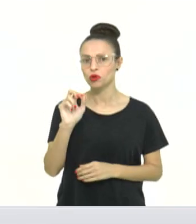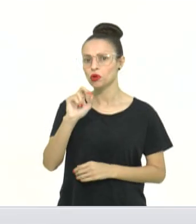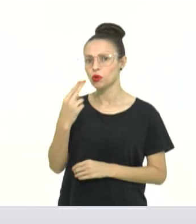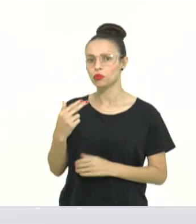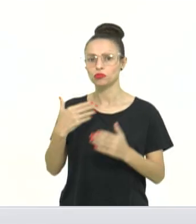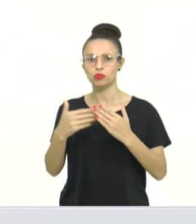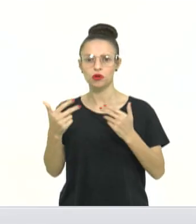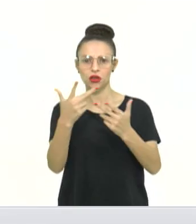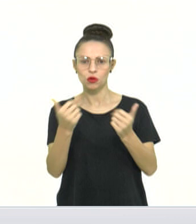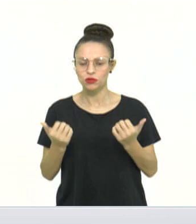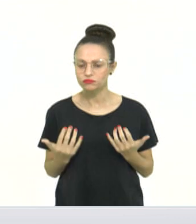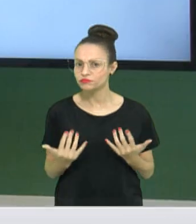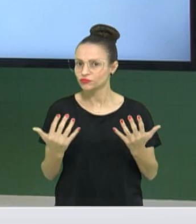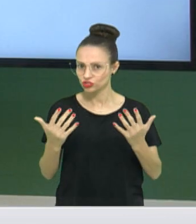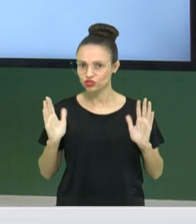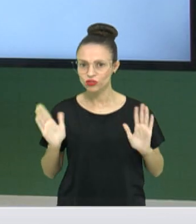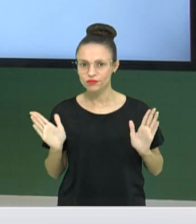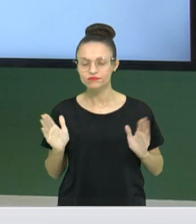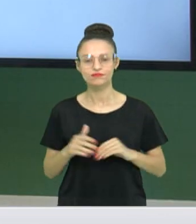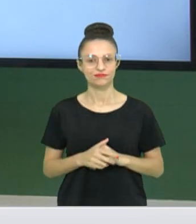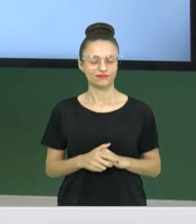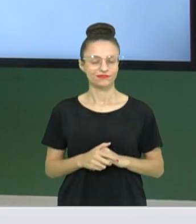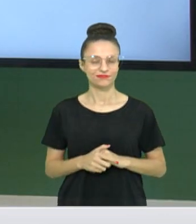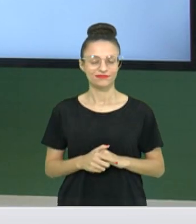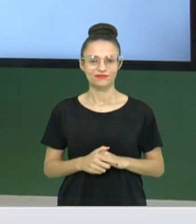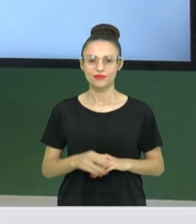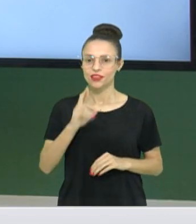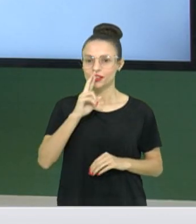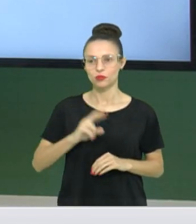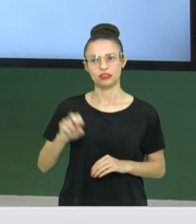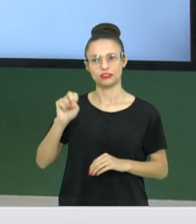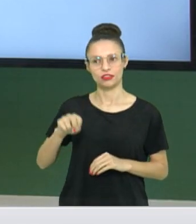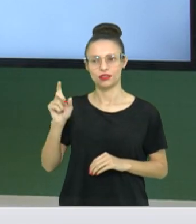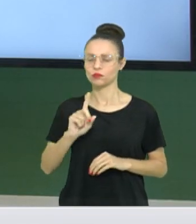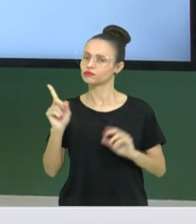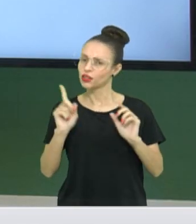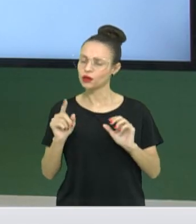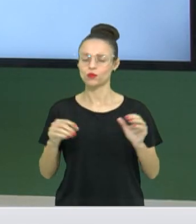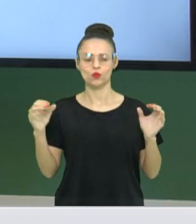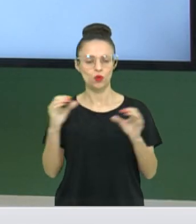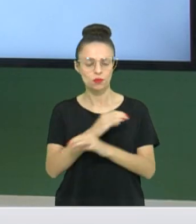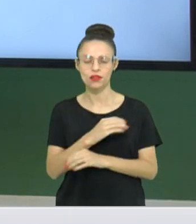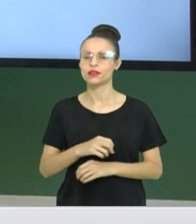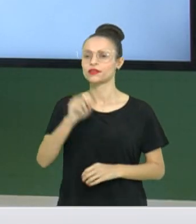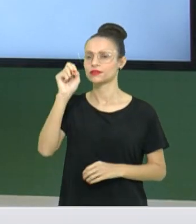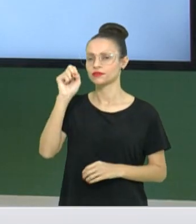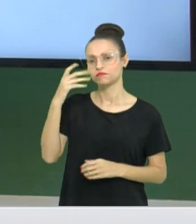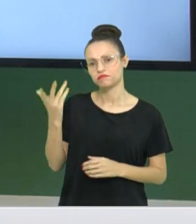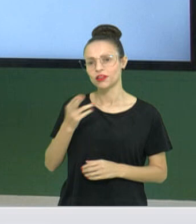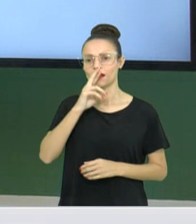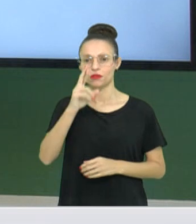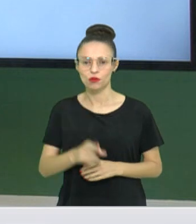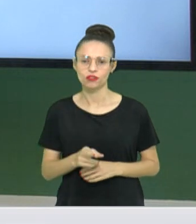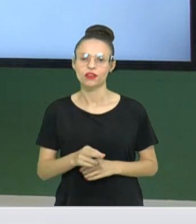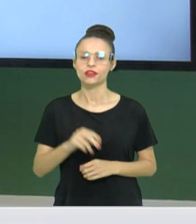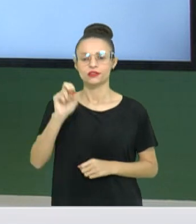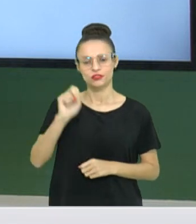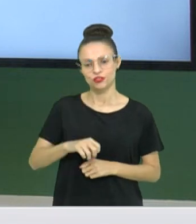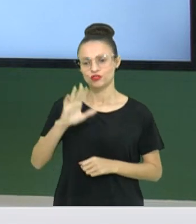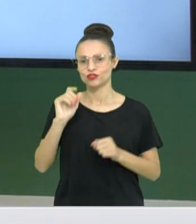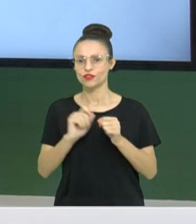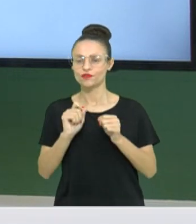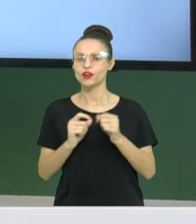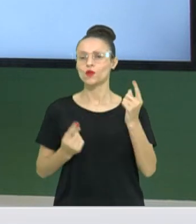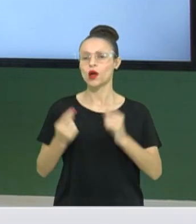qualquer ser vegetal? Professora, não quer só a resposta sim e não. Professora quer que você diga, se você fez,